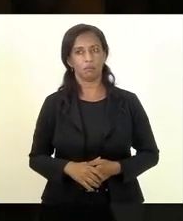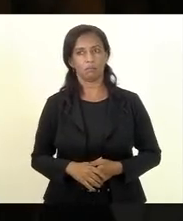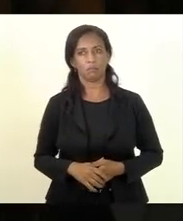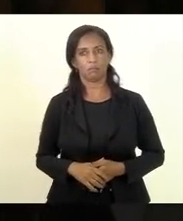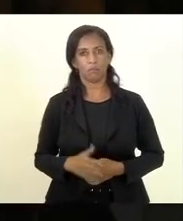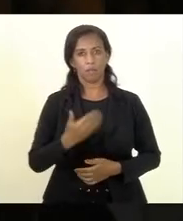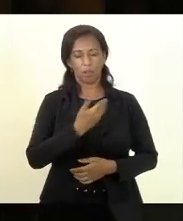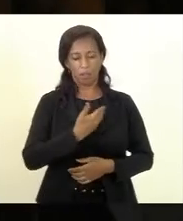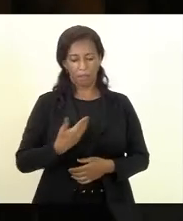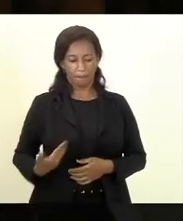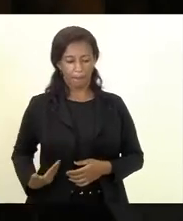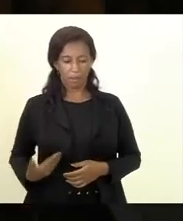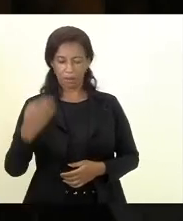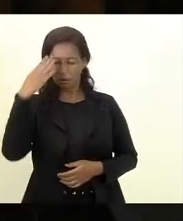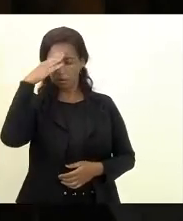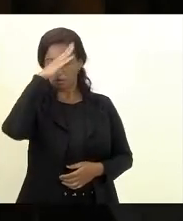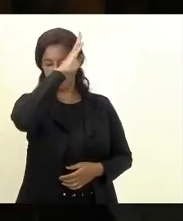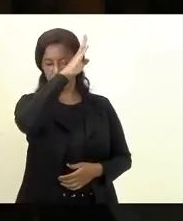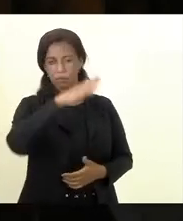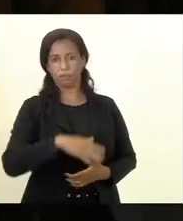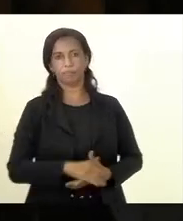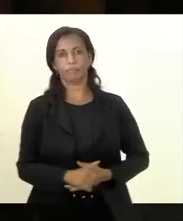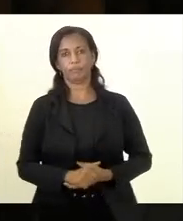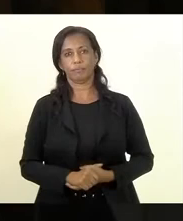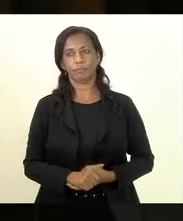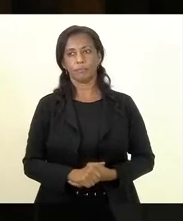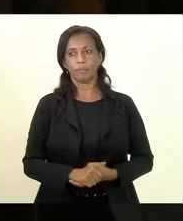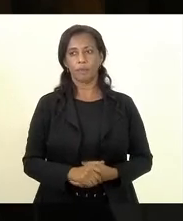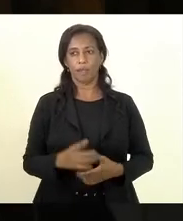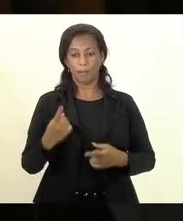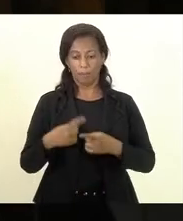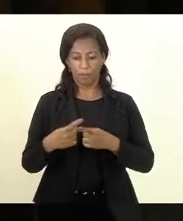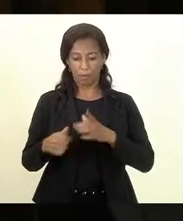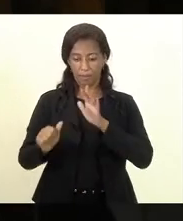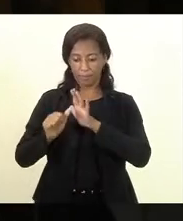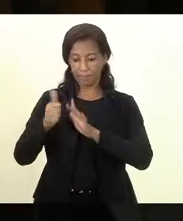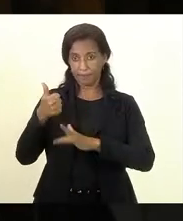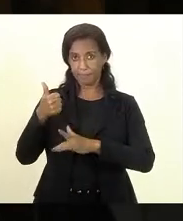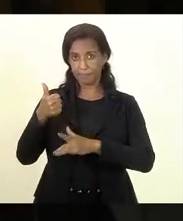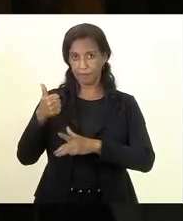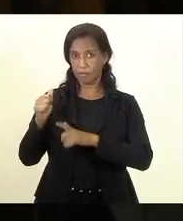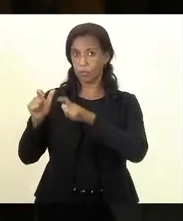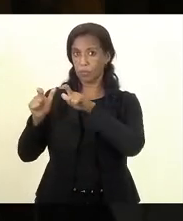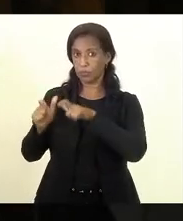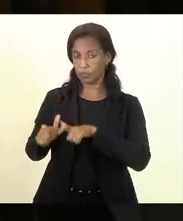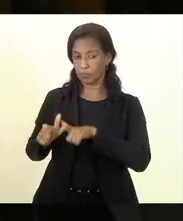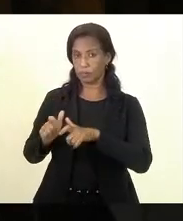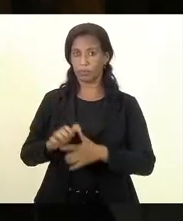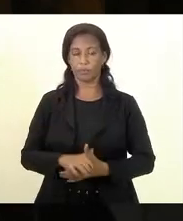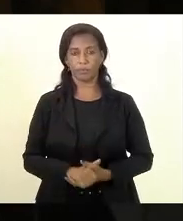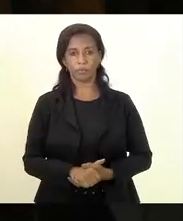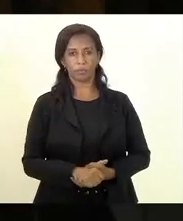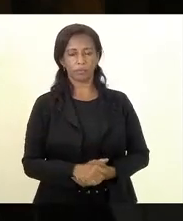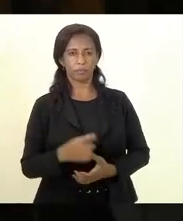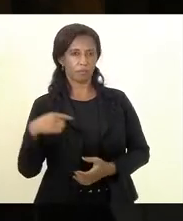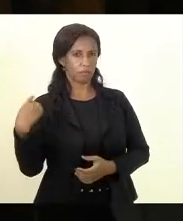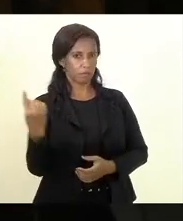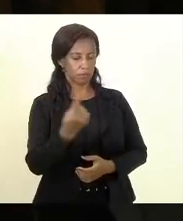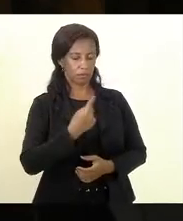ao presidente da República. Porque, em primeiro lugar, e nós que